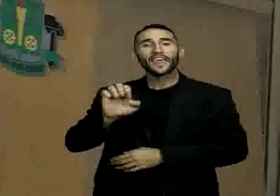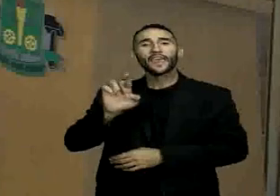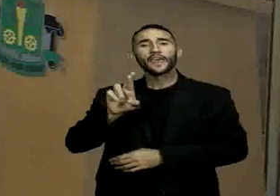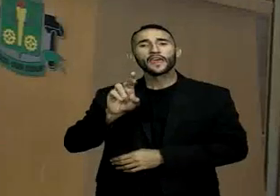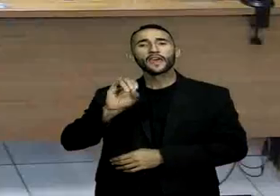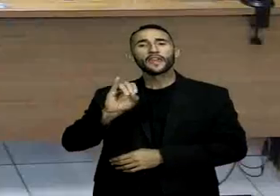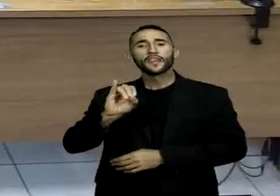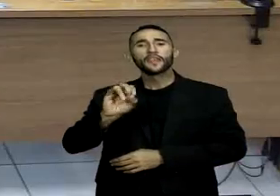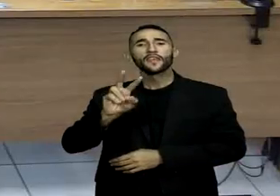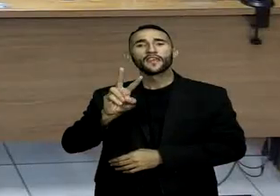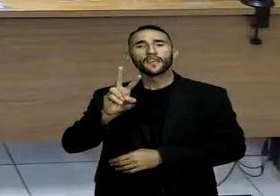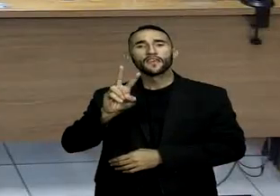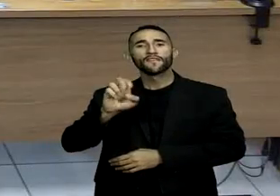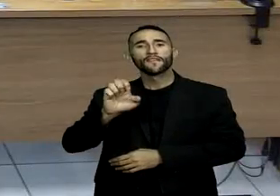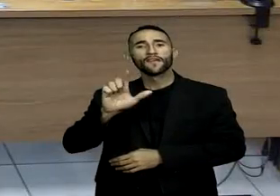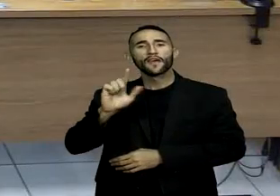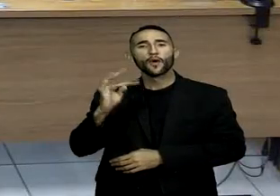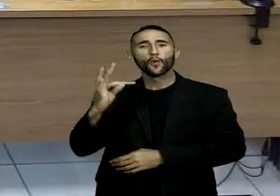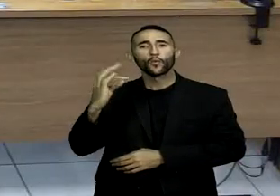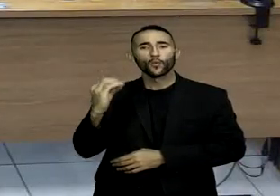equipe.